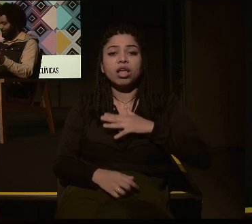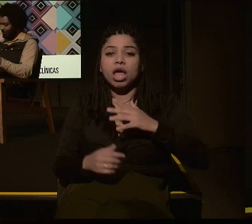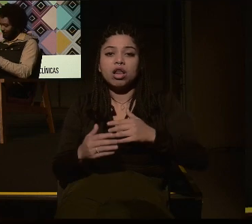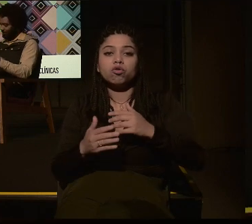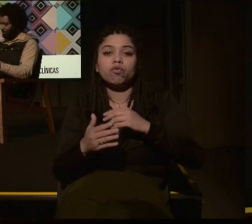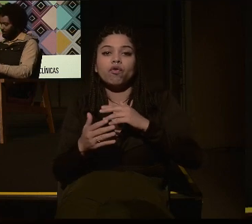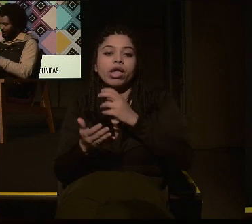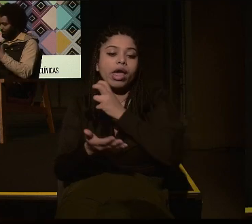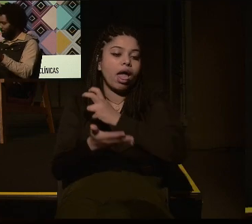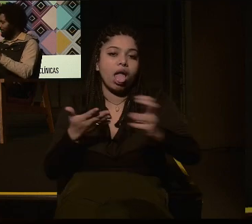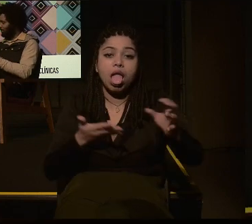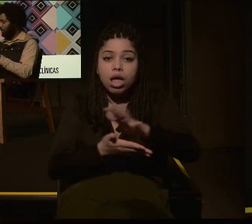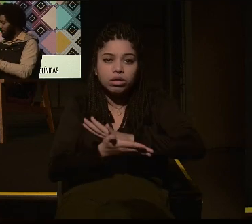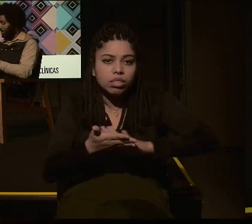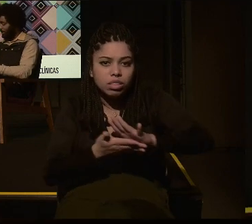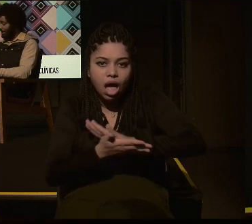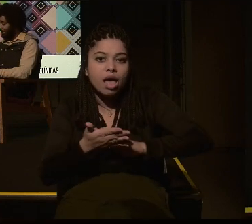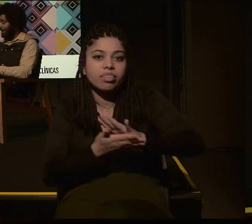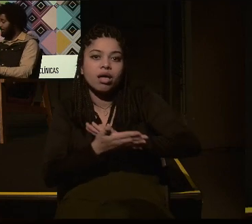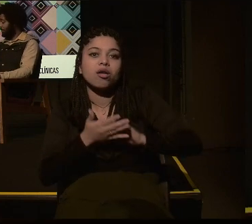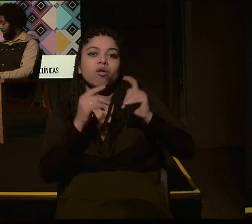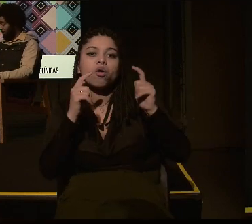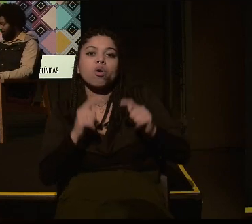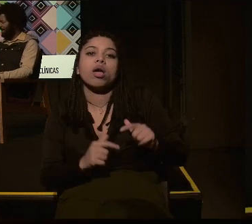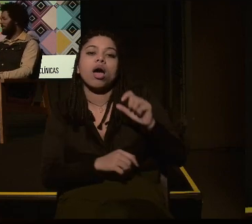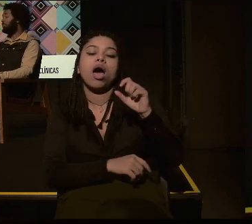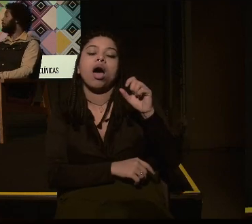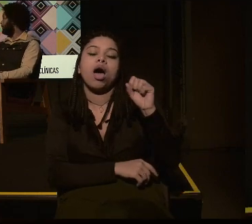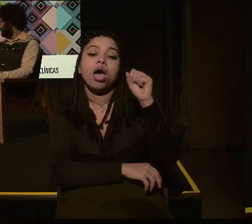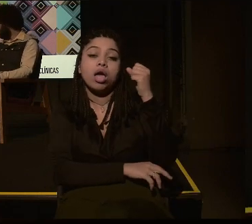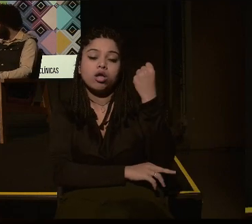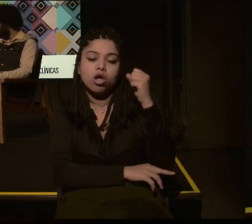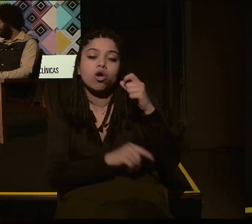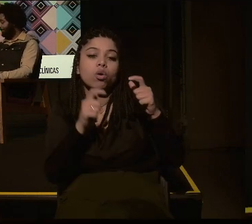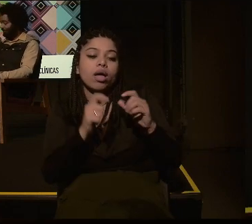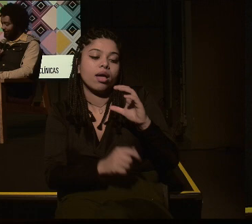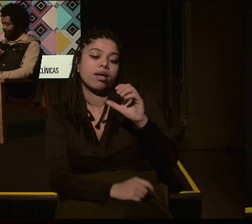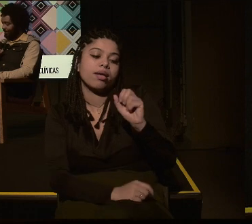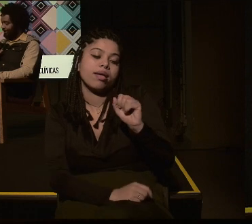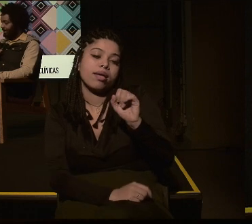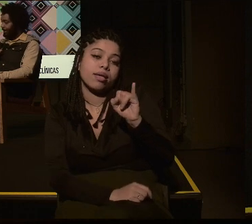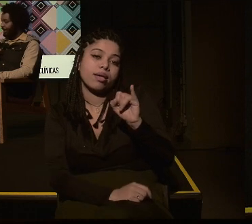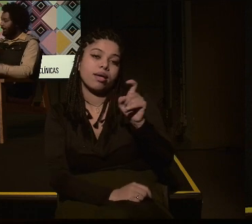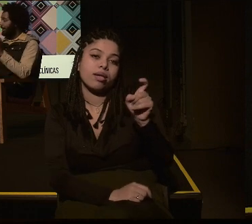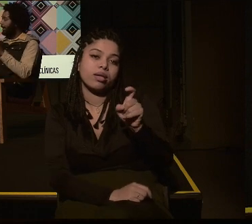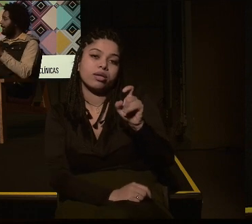vereador lá no Rio Grande do Sul, não lembro o nome da cidade, Caxias do Sul.